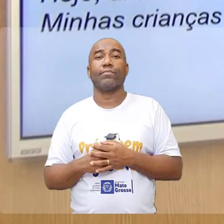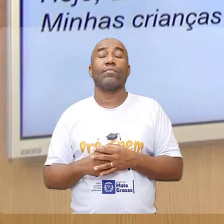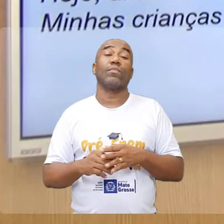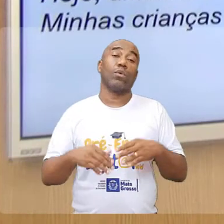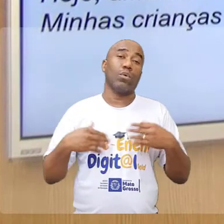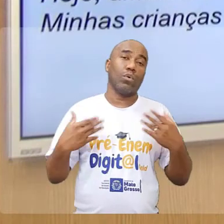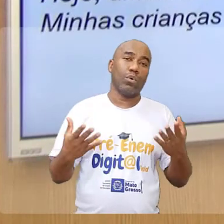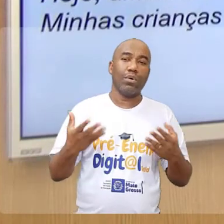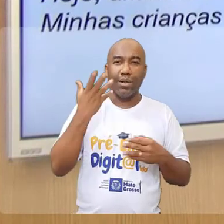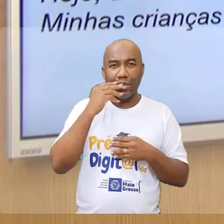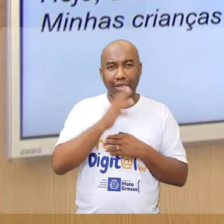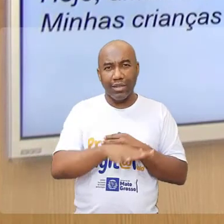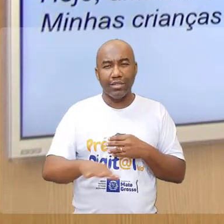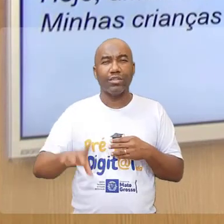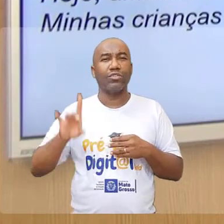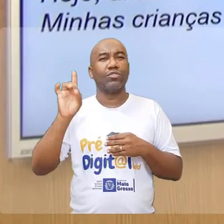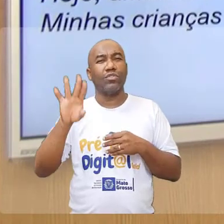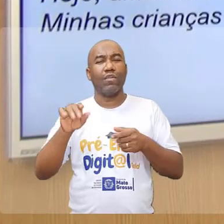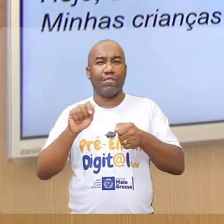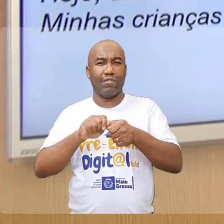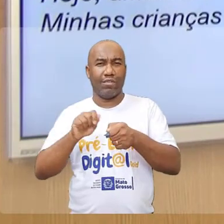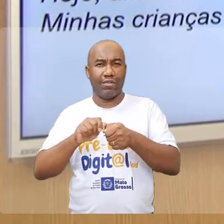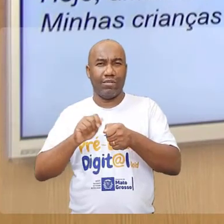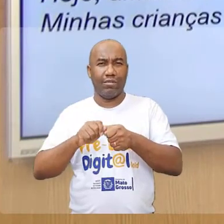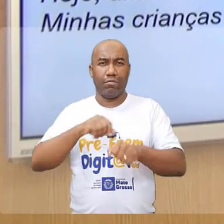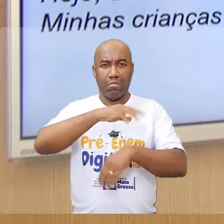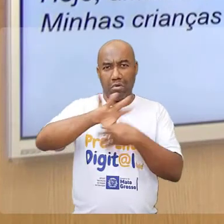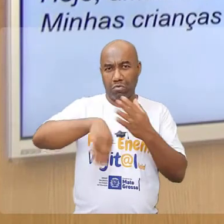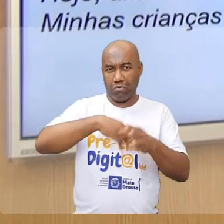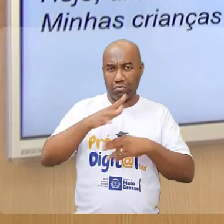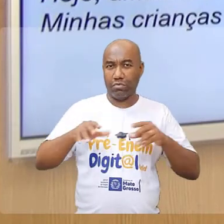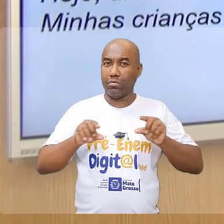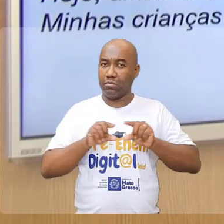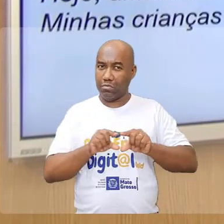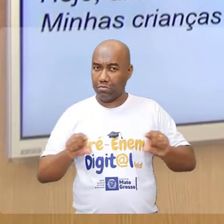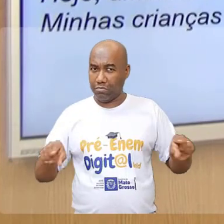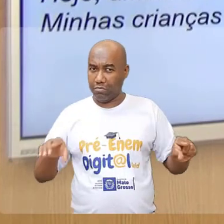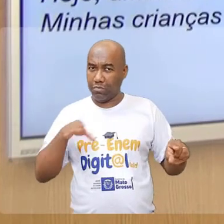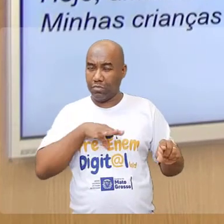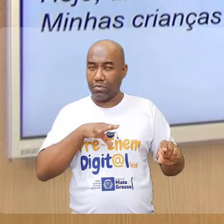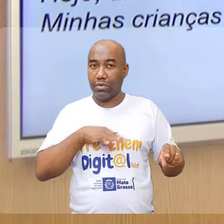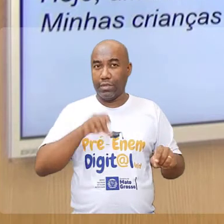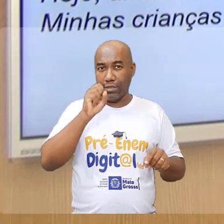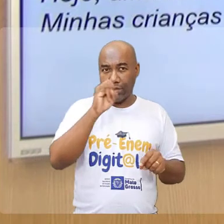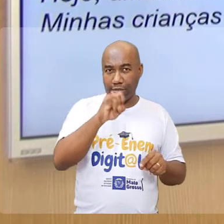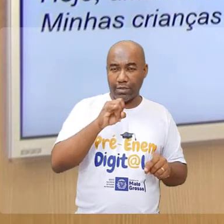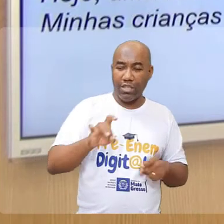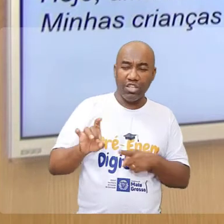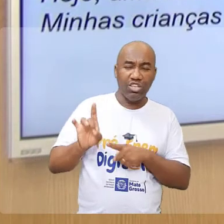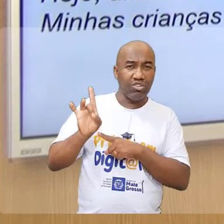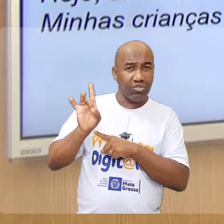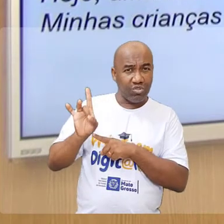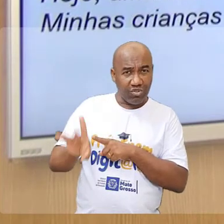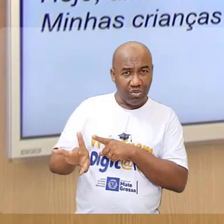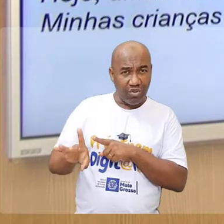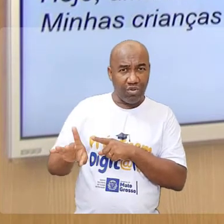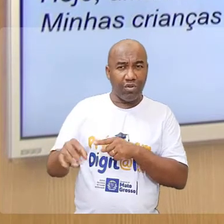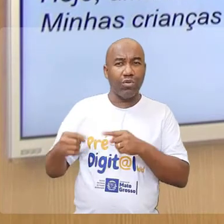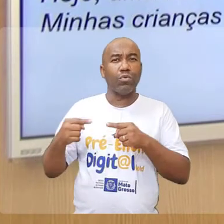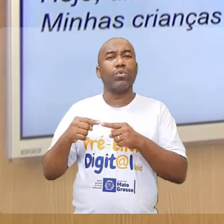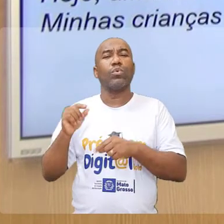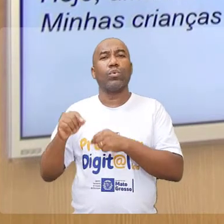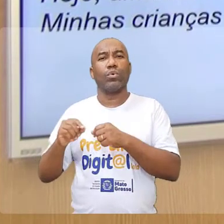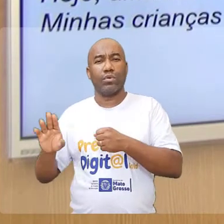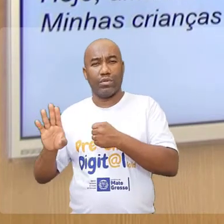Ou as crianças só fizeram bagunça. Porém, se a palavra só estiver no sentido de adjetivo,